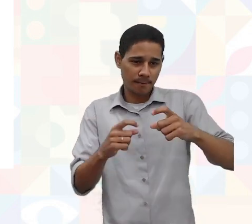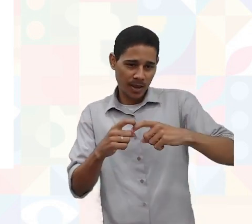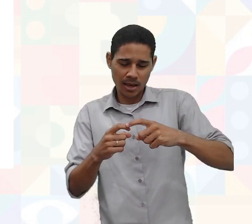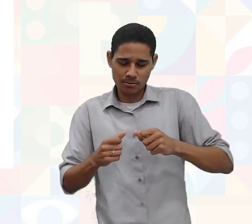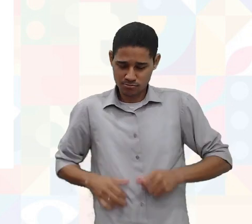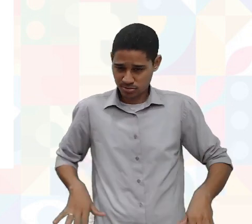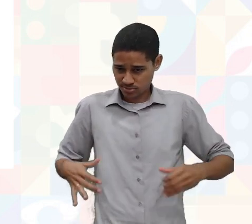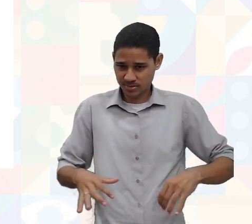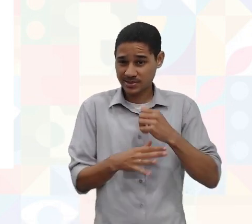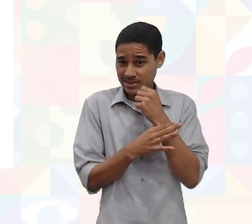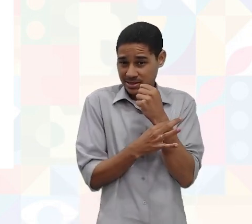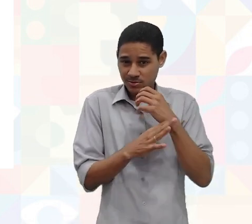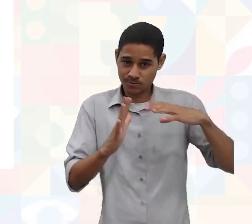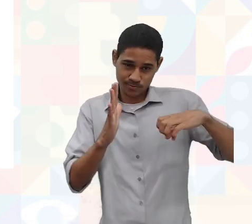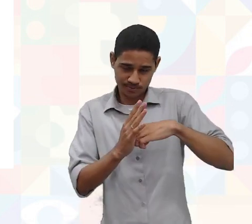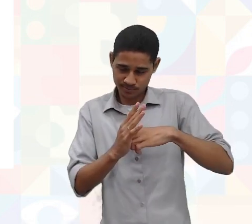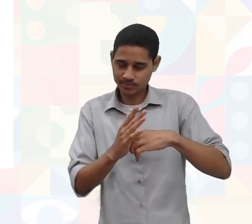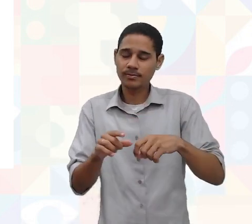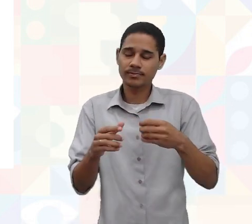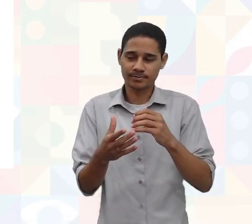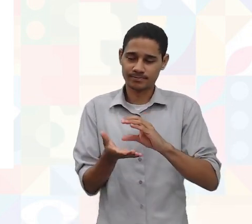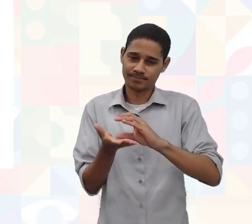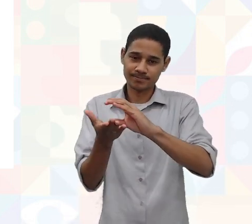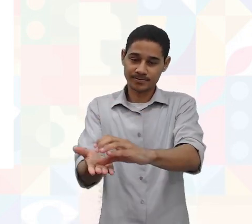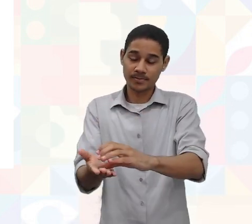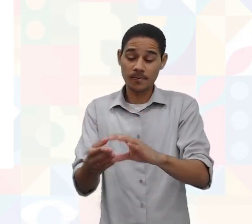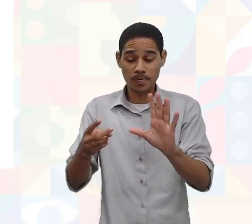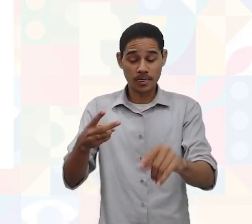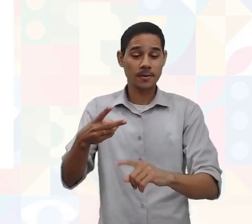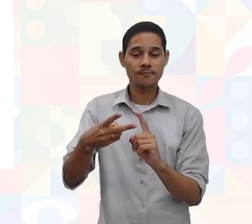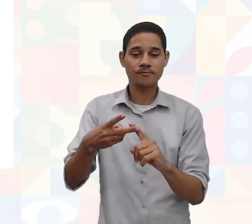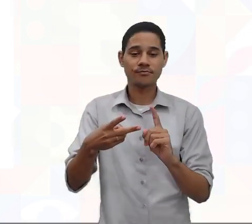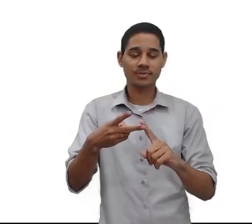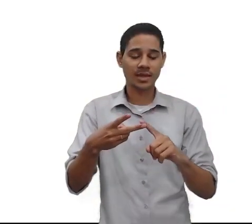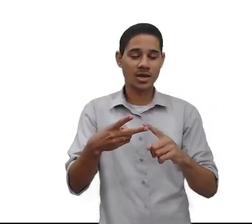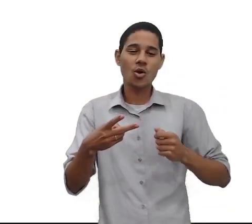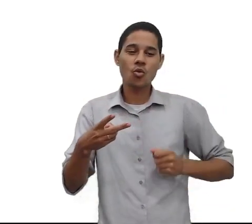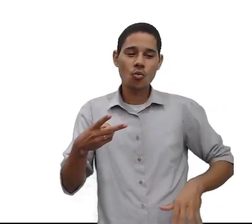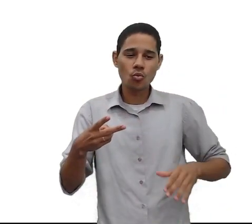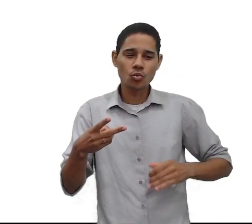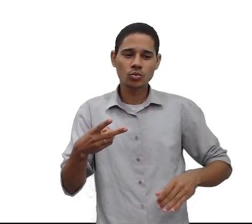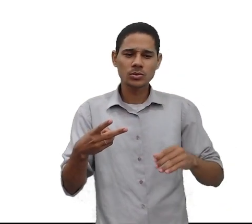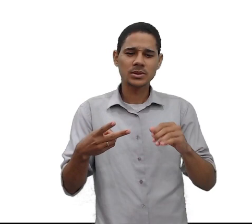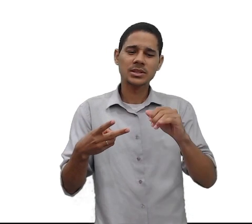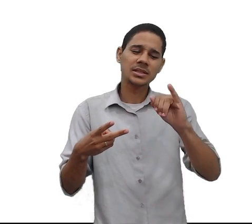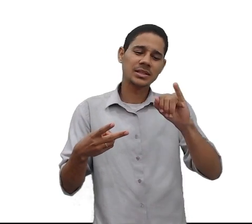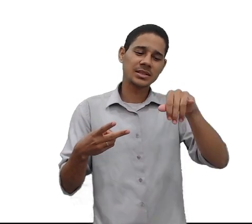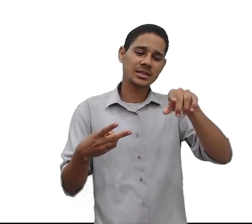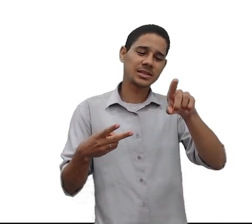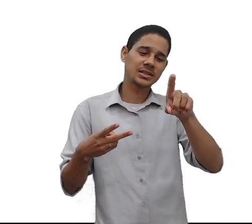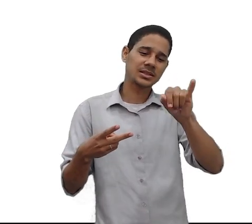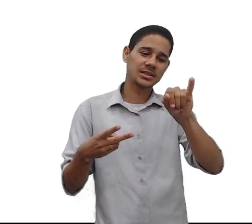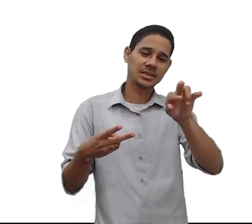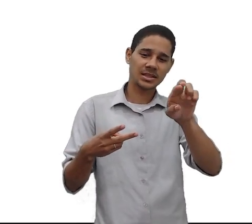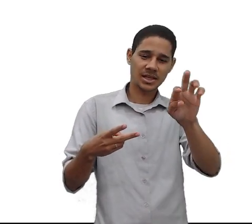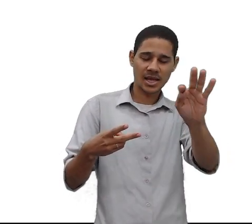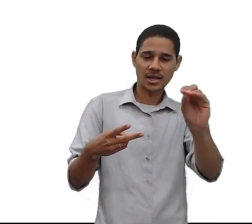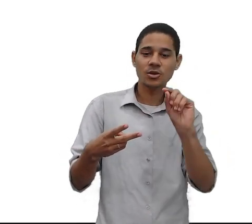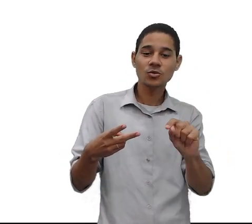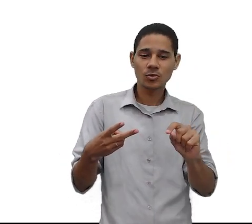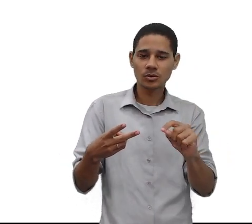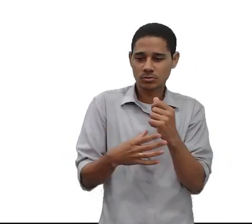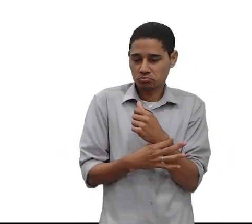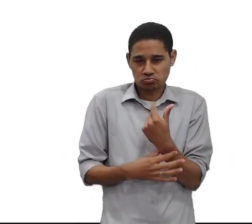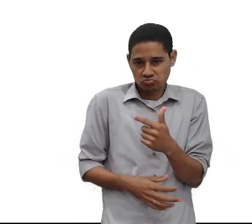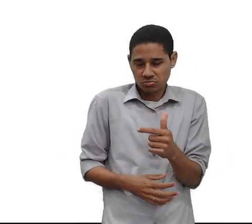de acidente. Já os custos indiretos, também conhecidos como os custos não segurados, são aqueles que não